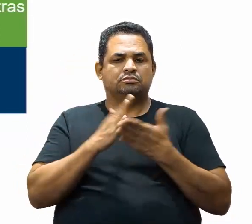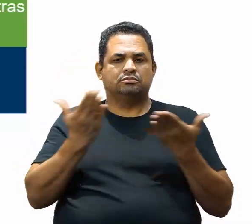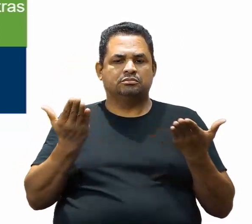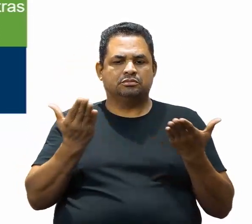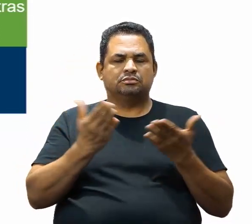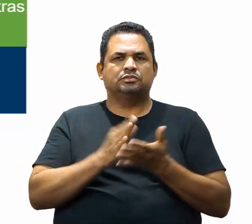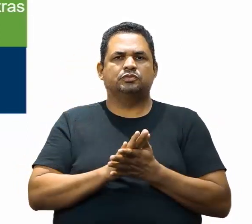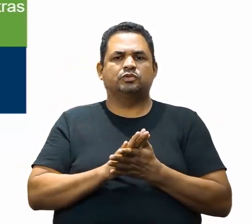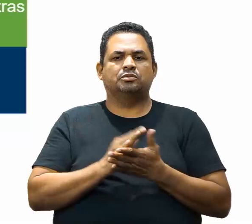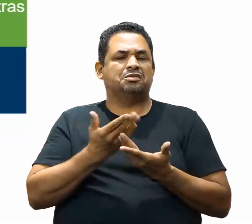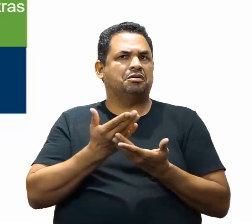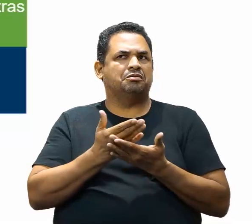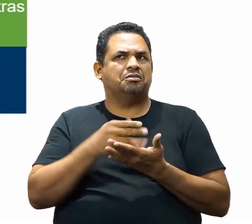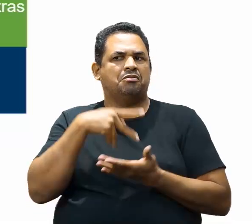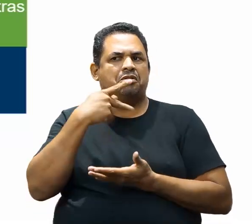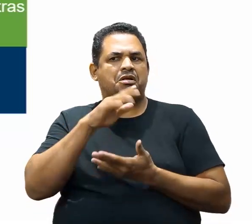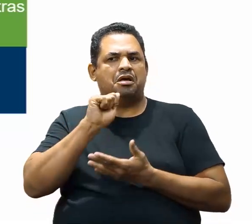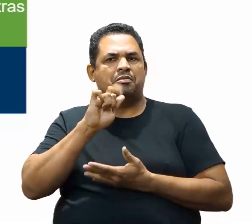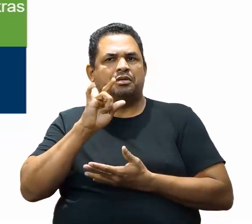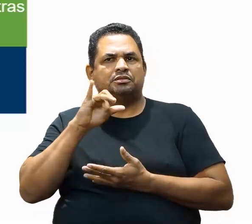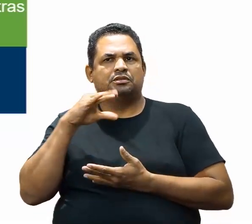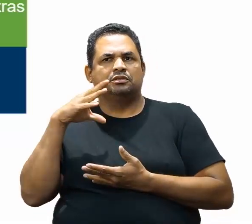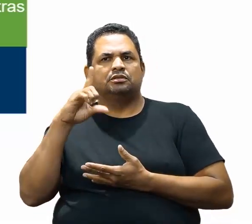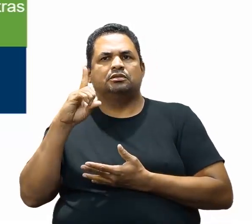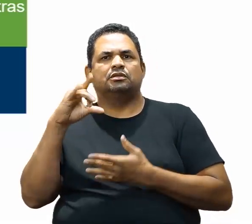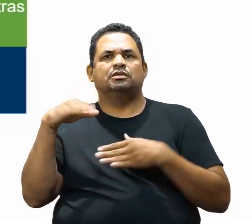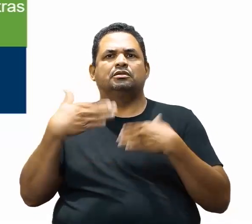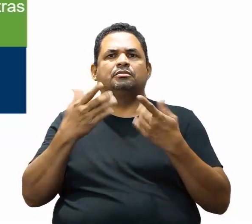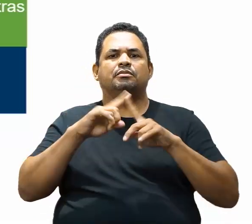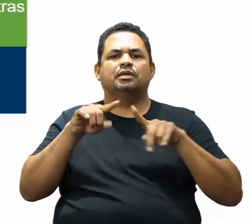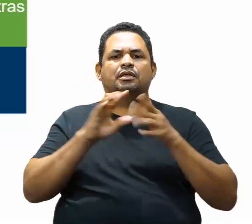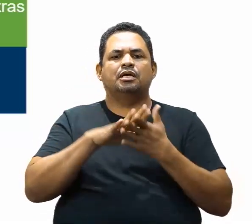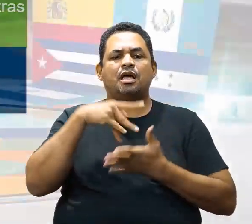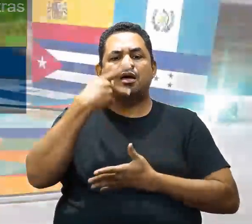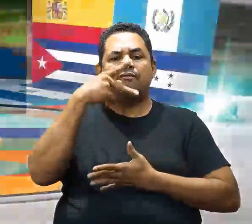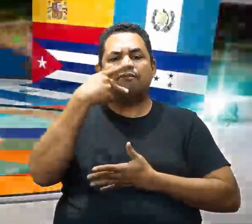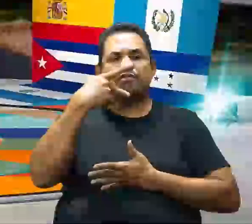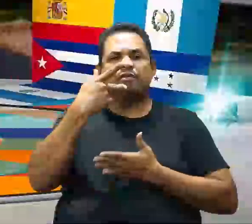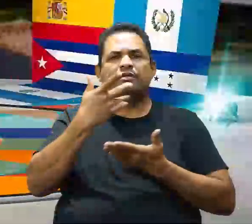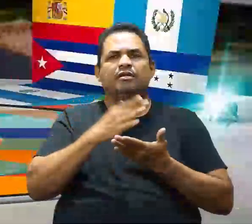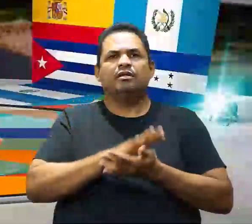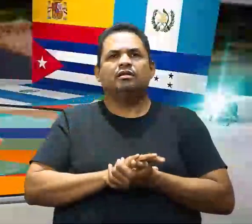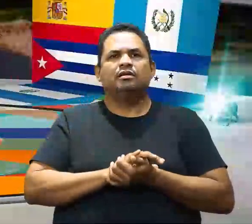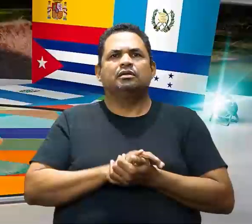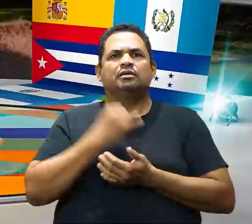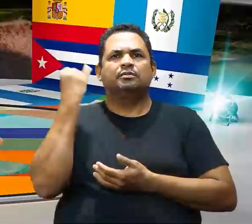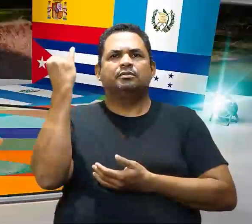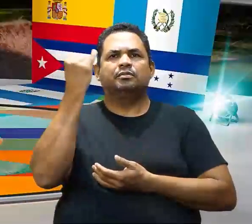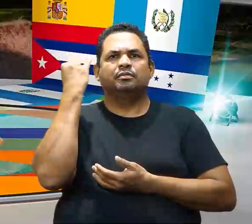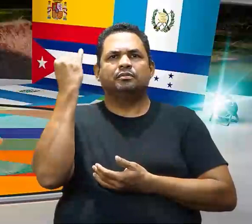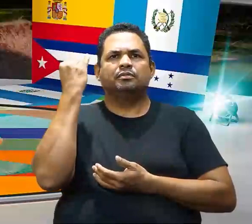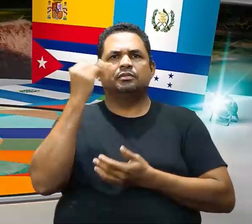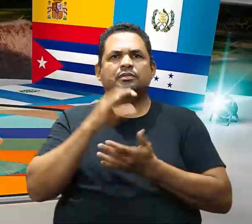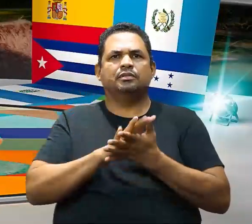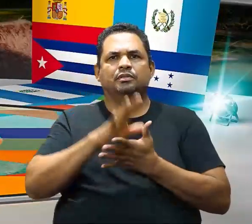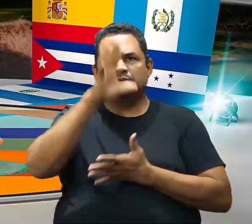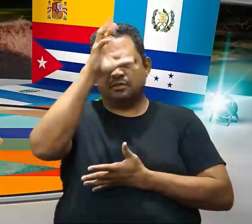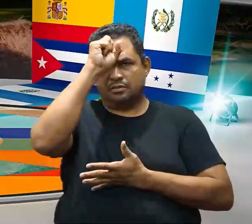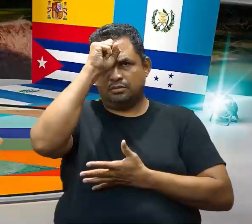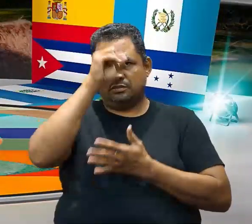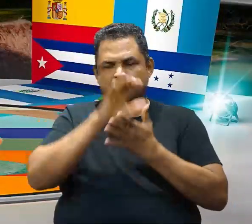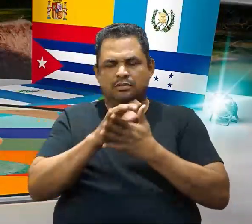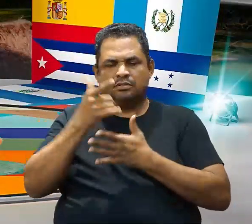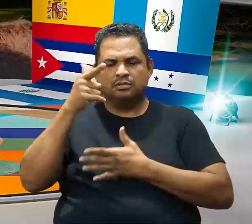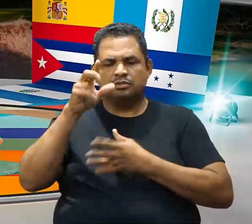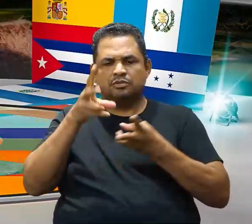o alfabeto como um todo, mas a pronúncia é muito importante que vocês aprendam e consigam